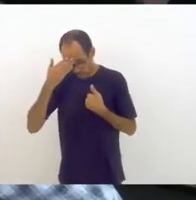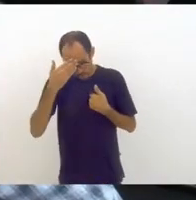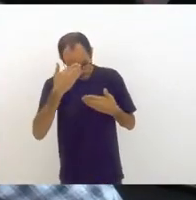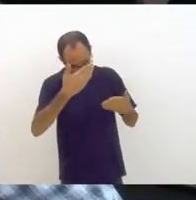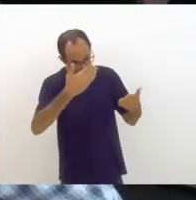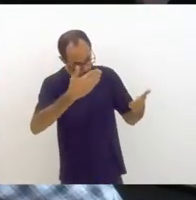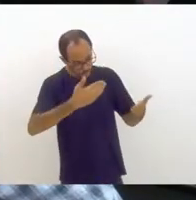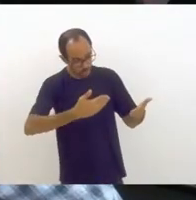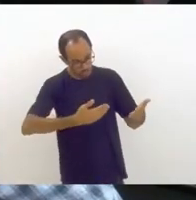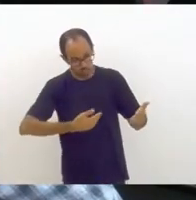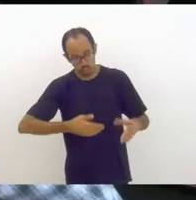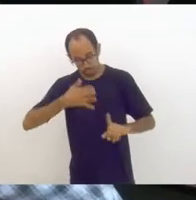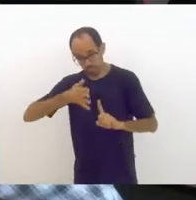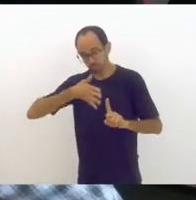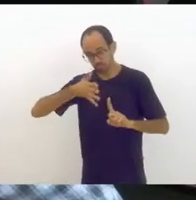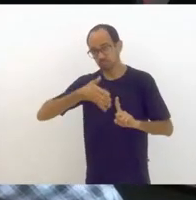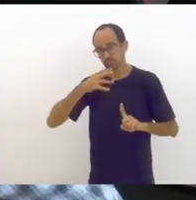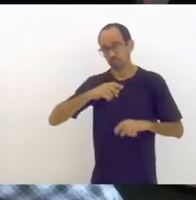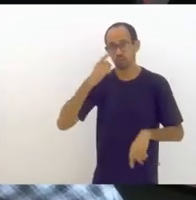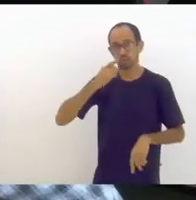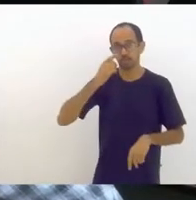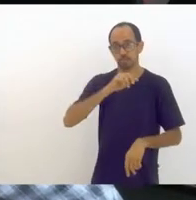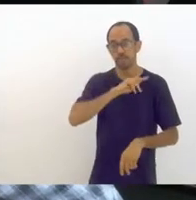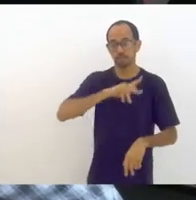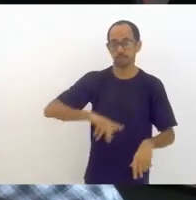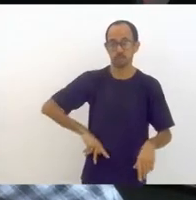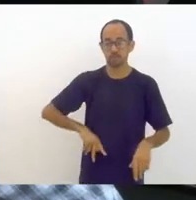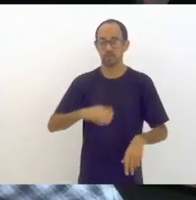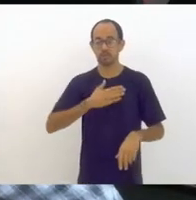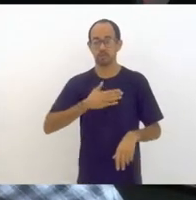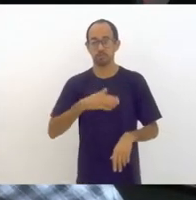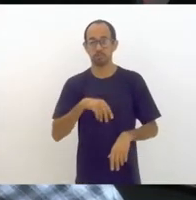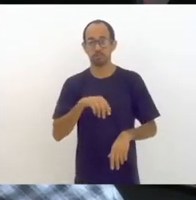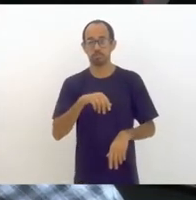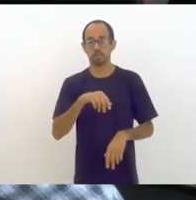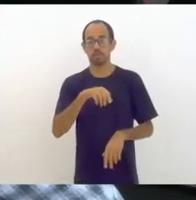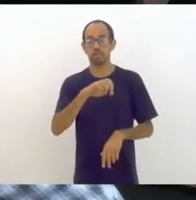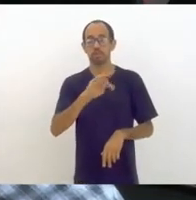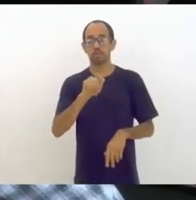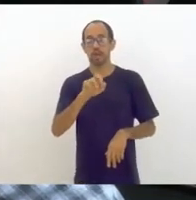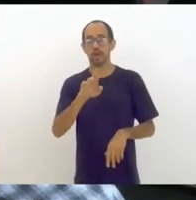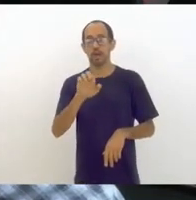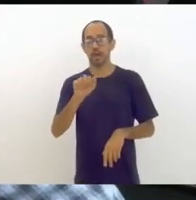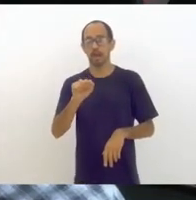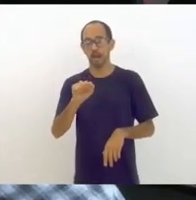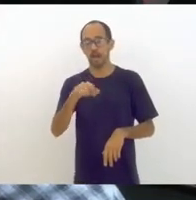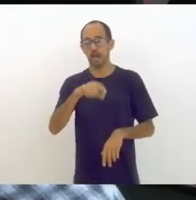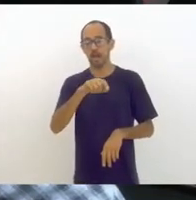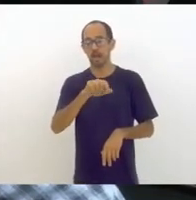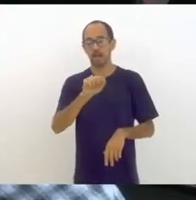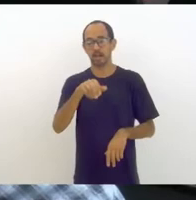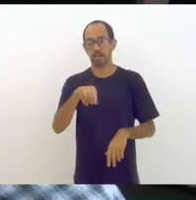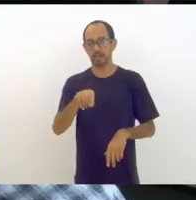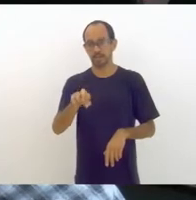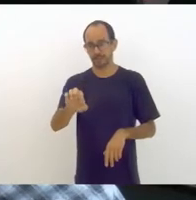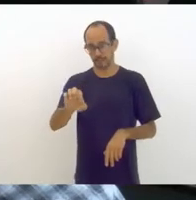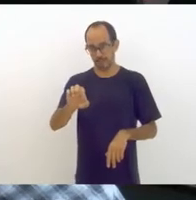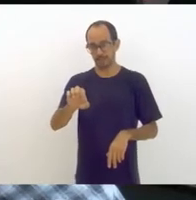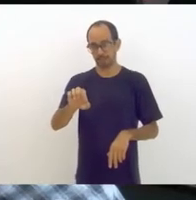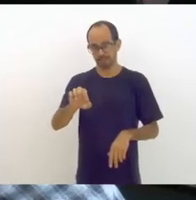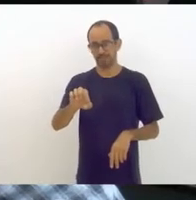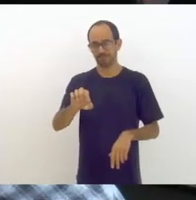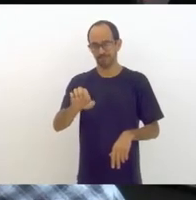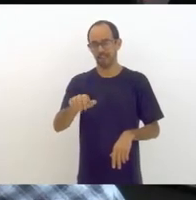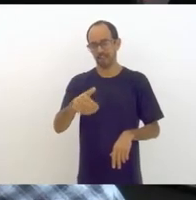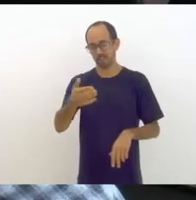do nosso deputado presidente, meu xará André Siciliano, dizer que eu penso exatamente igual, ou seja, a gente vai buscar